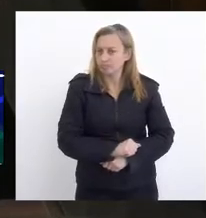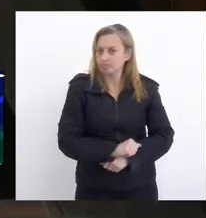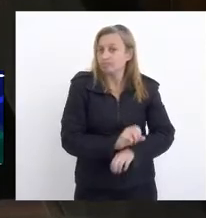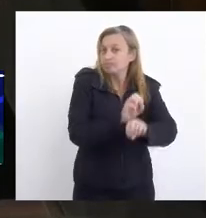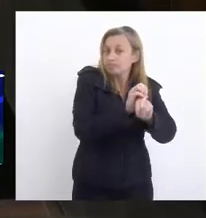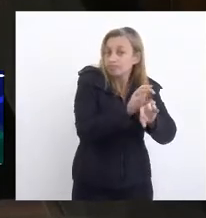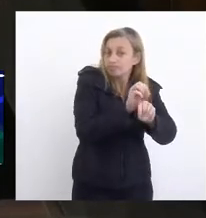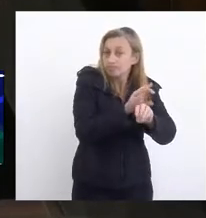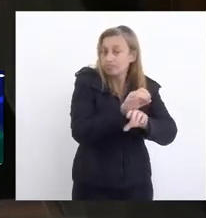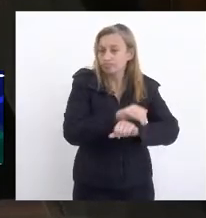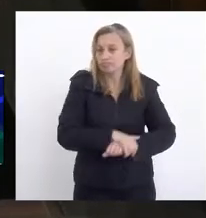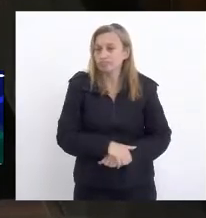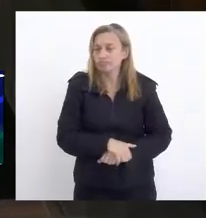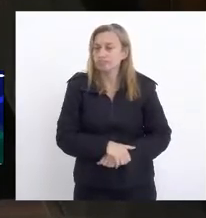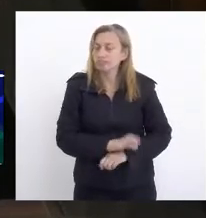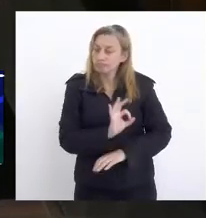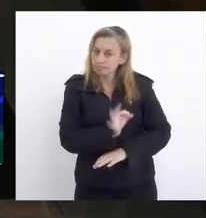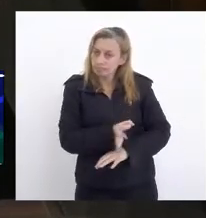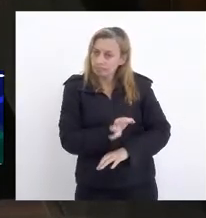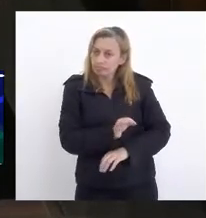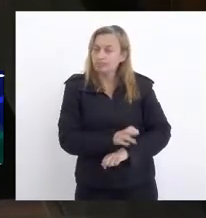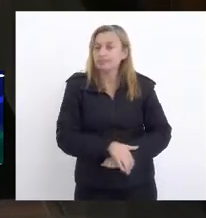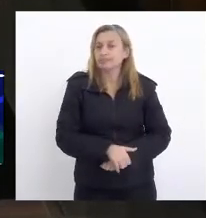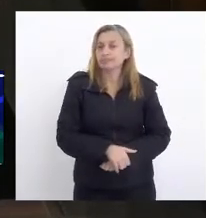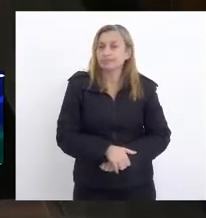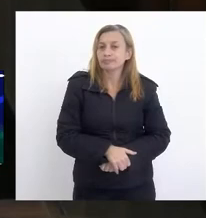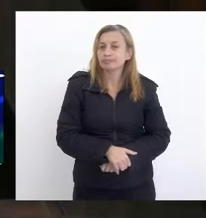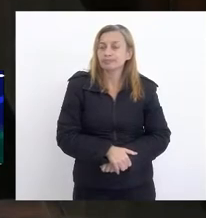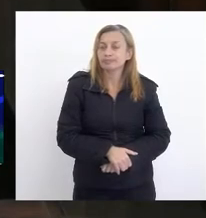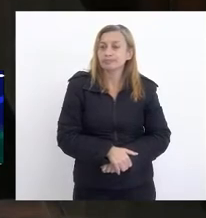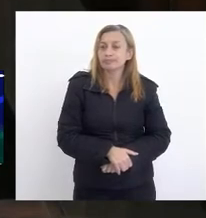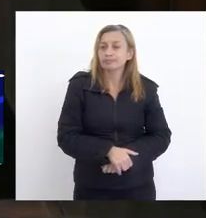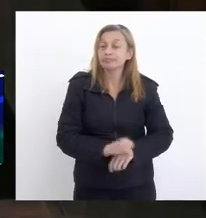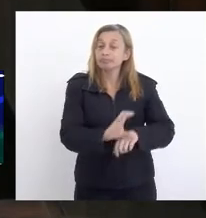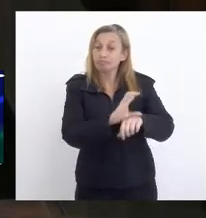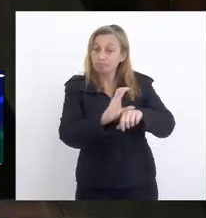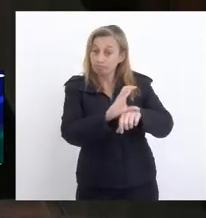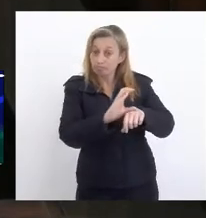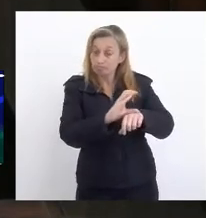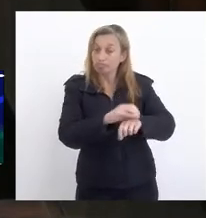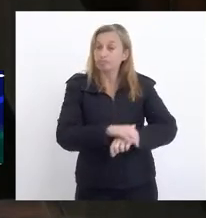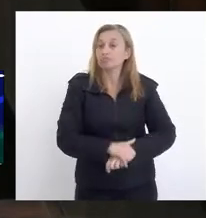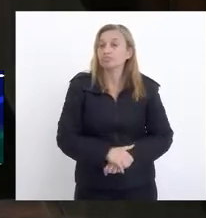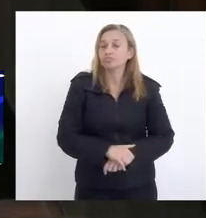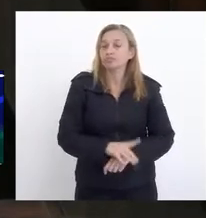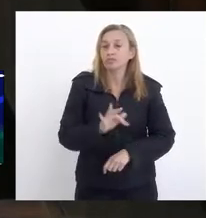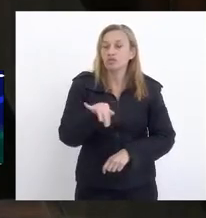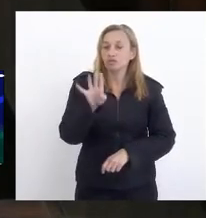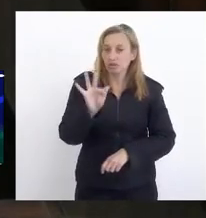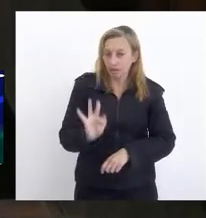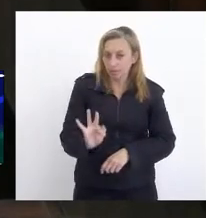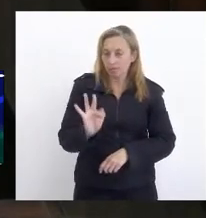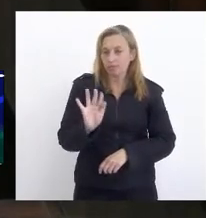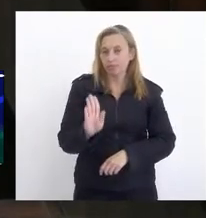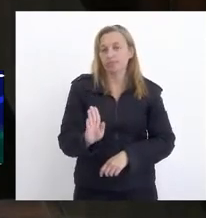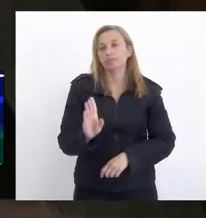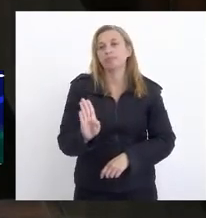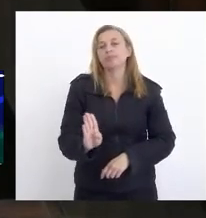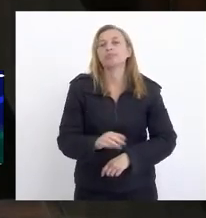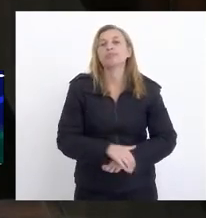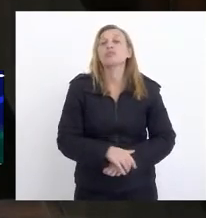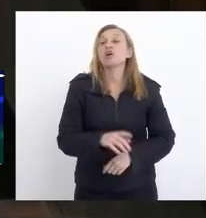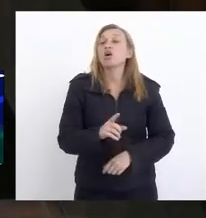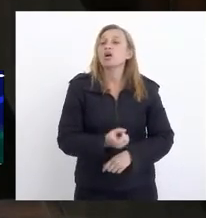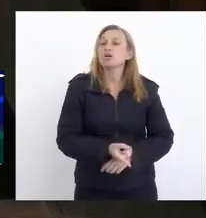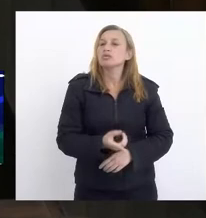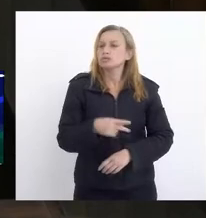educação, notadamente das receitas constitucionais do Fundeb. O